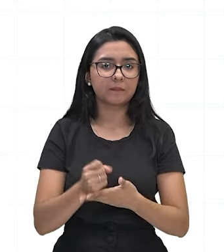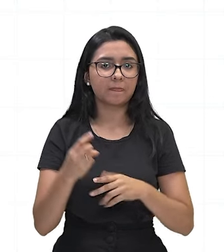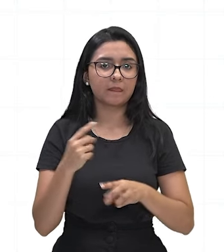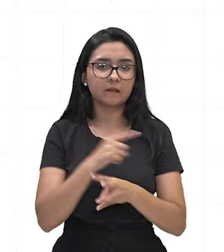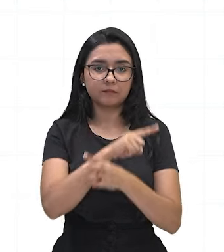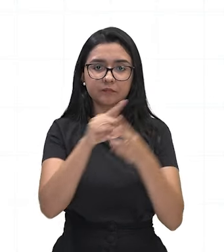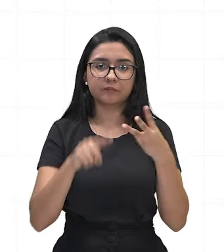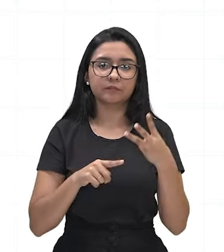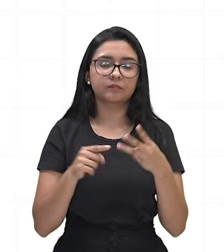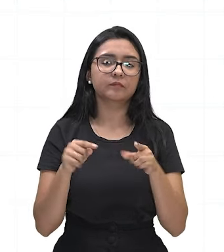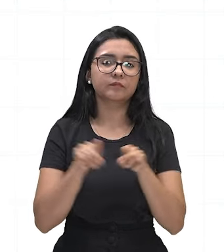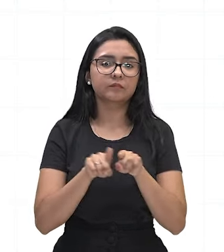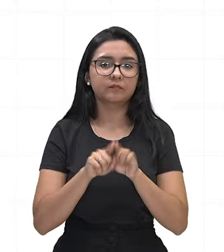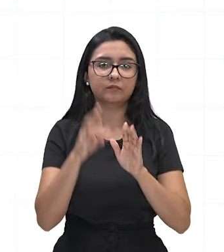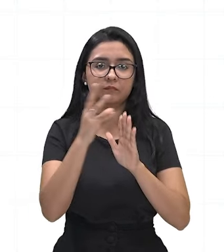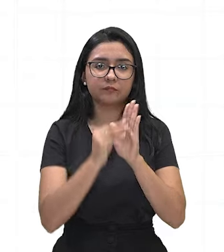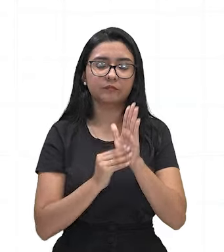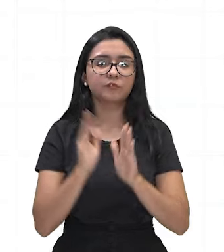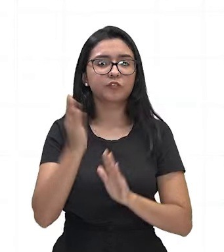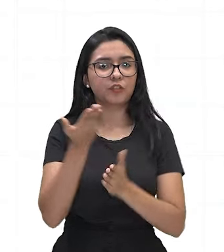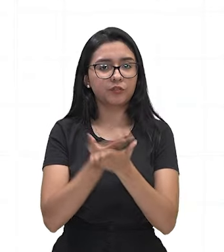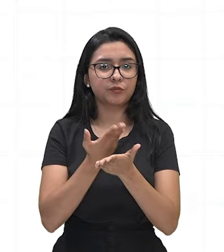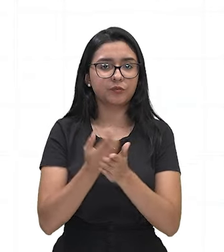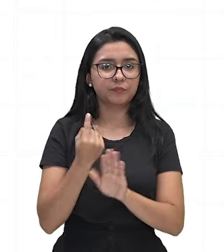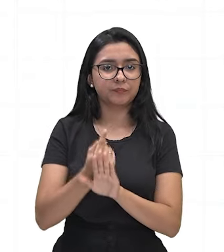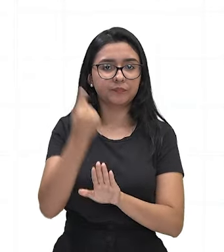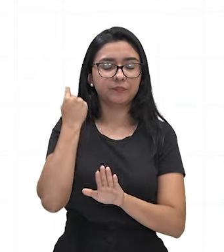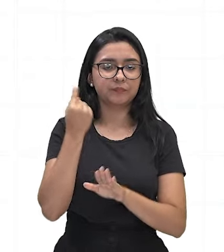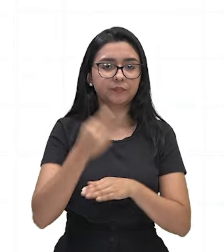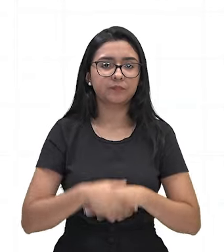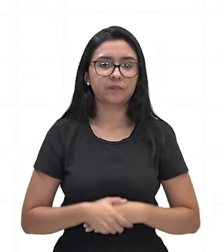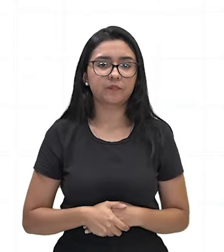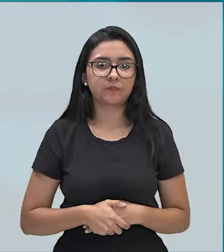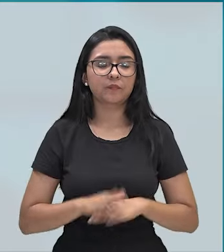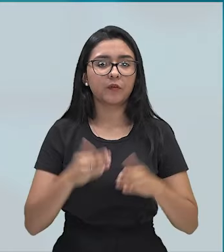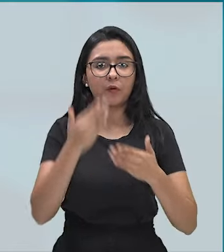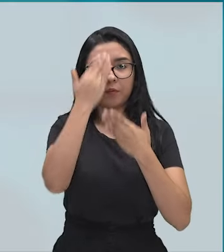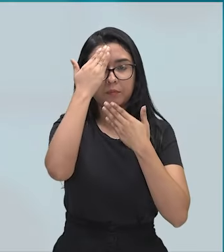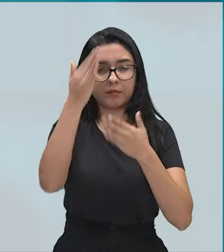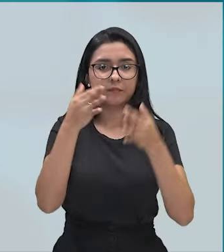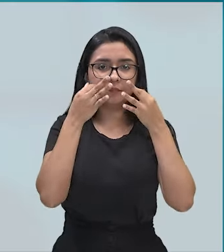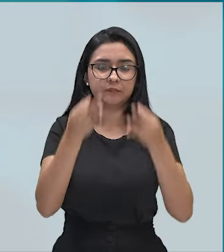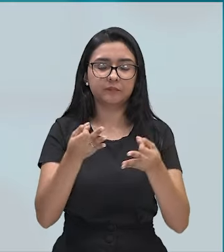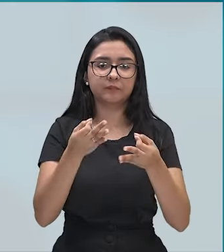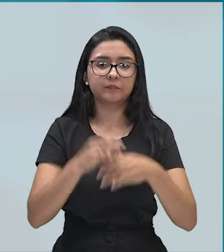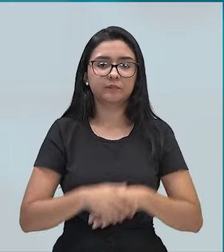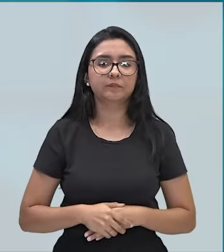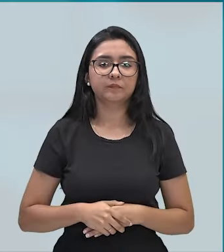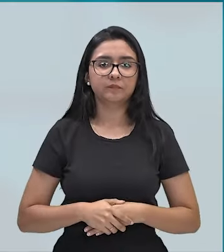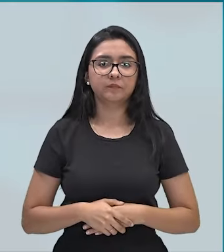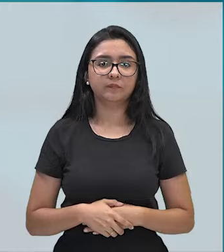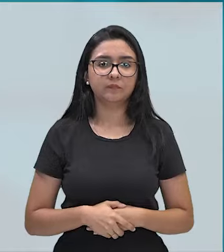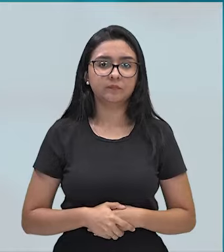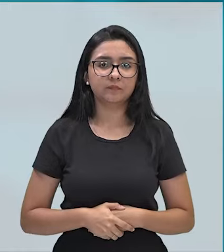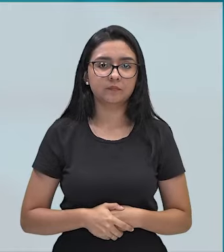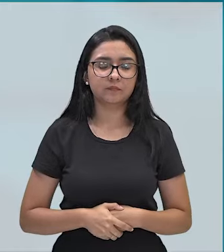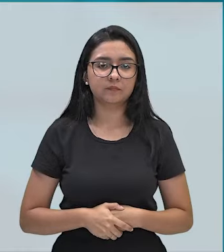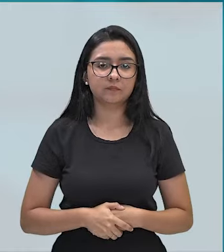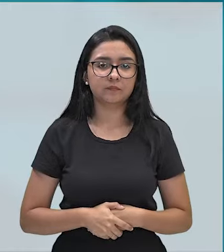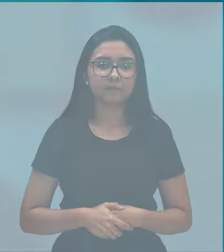bem como os outros conteúdos que foram ministrados durante essa unidade então obrigada pela atenção de vocês e até uma próxima